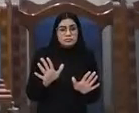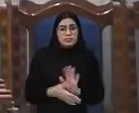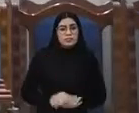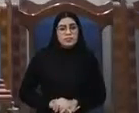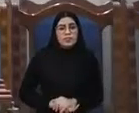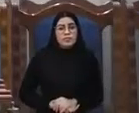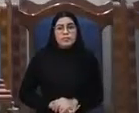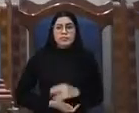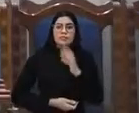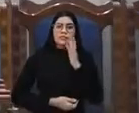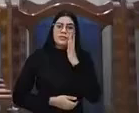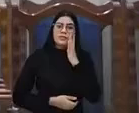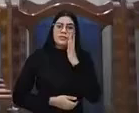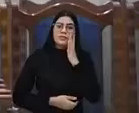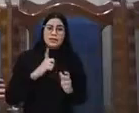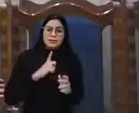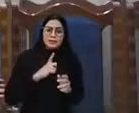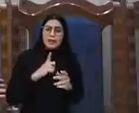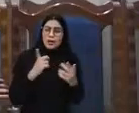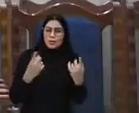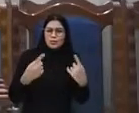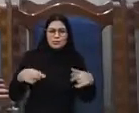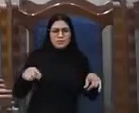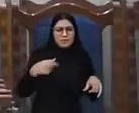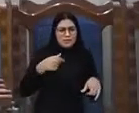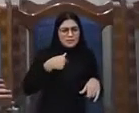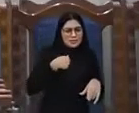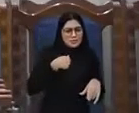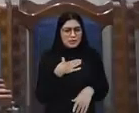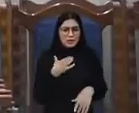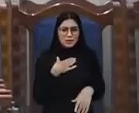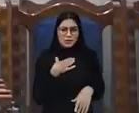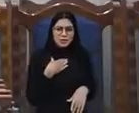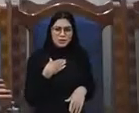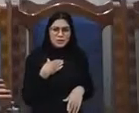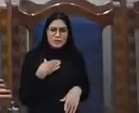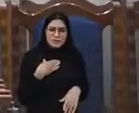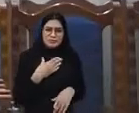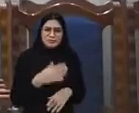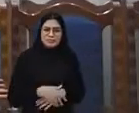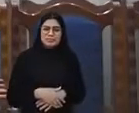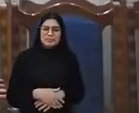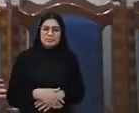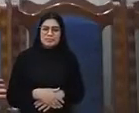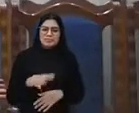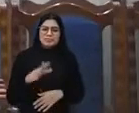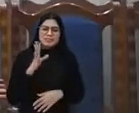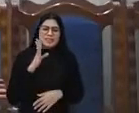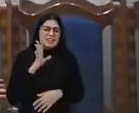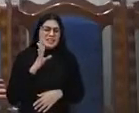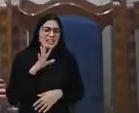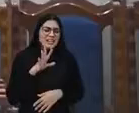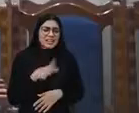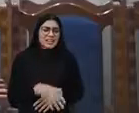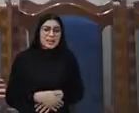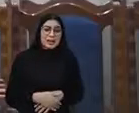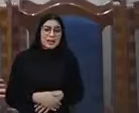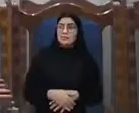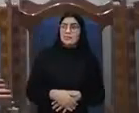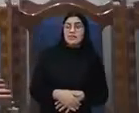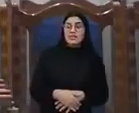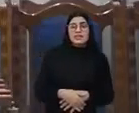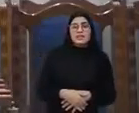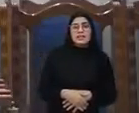aleluia. Tem um hino que eu até acho engraçado, que o poeta foi demais. Disse que Daniel, além do leão não tocar